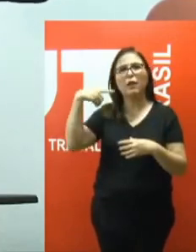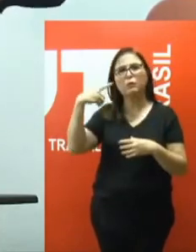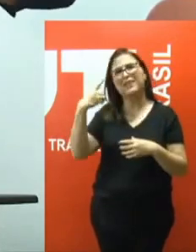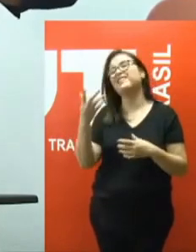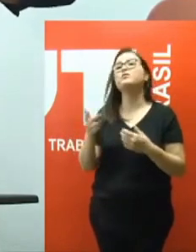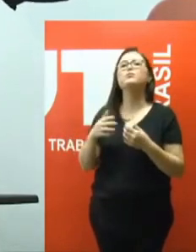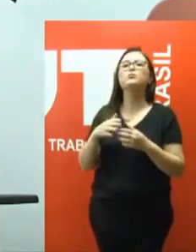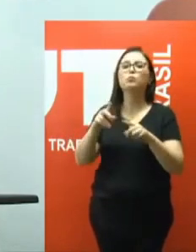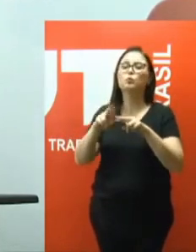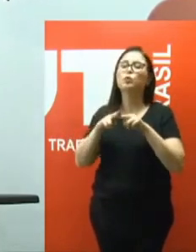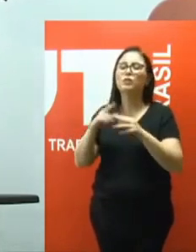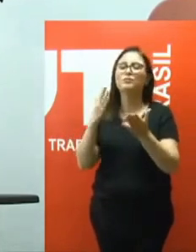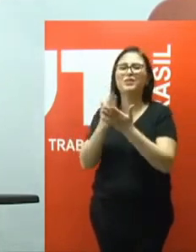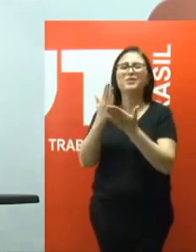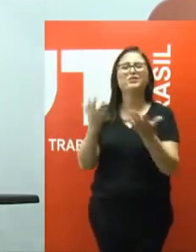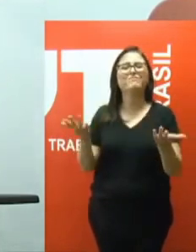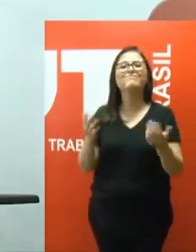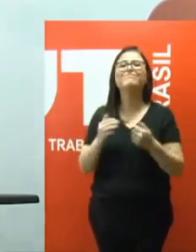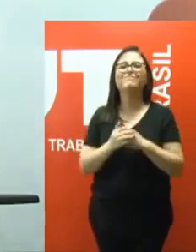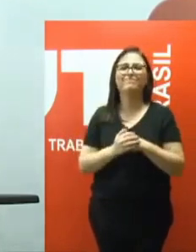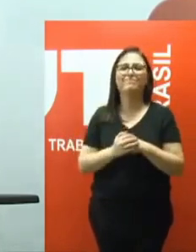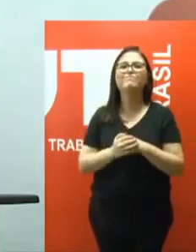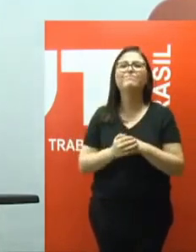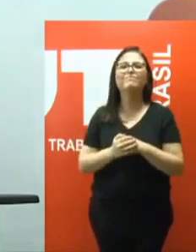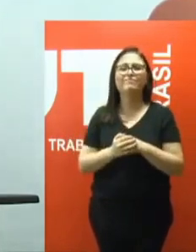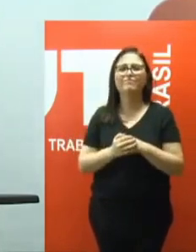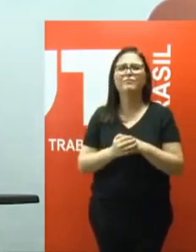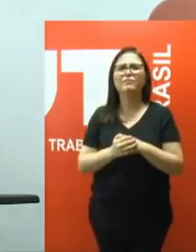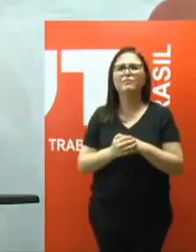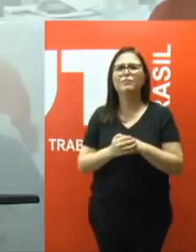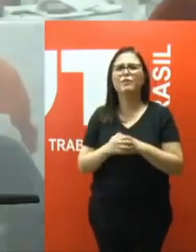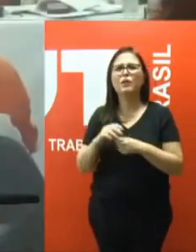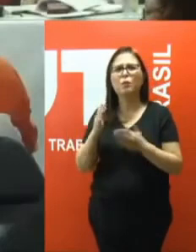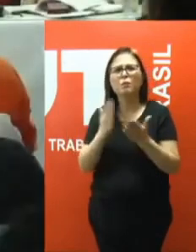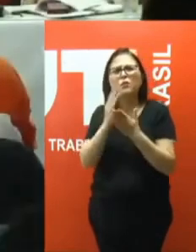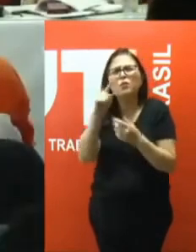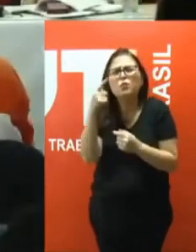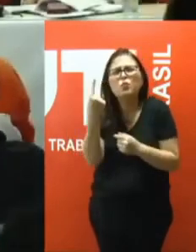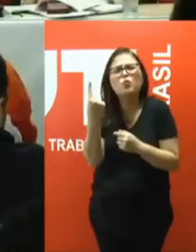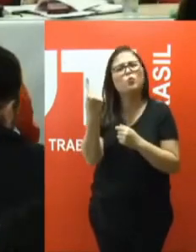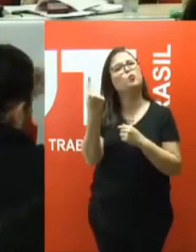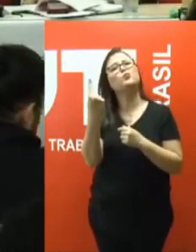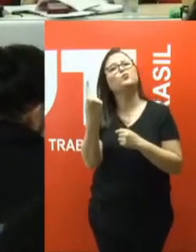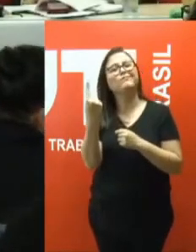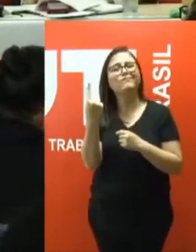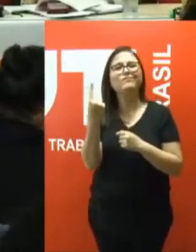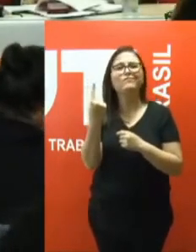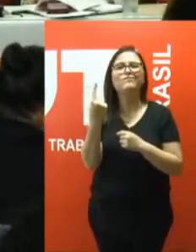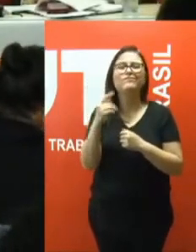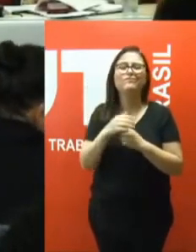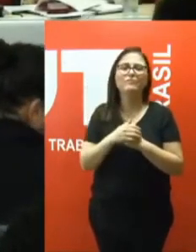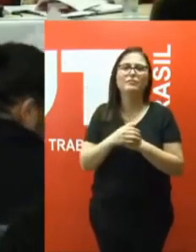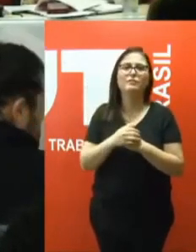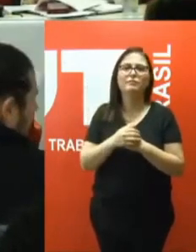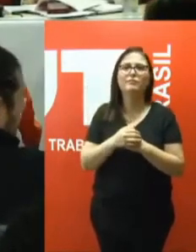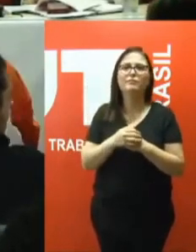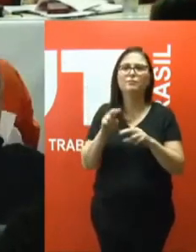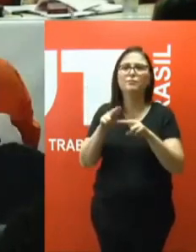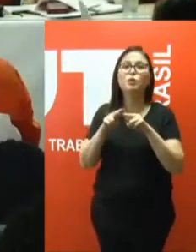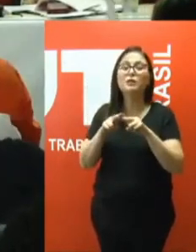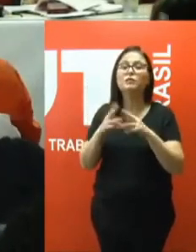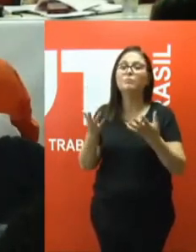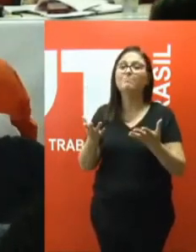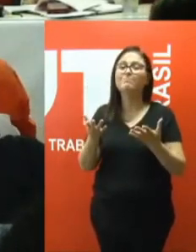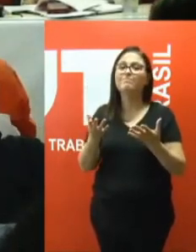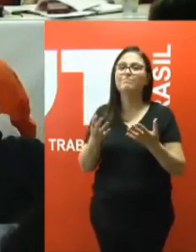voto. Senão não ia aprovar. Passou por um voto que um deputado errou na hora de votar e teve um voto de diferença, aprovou. Mas o